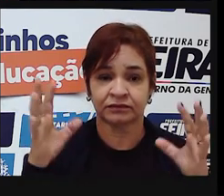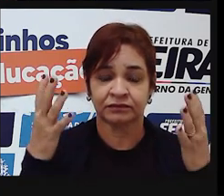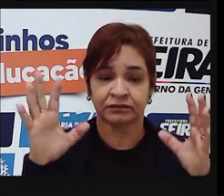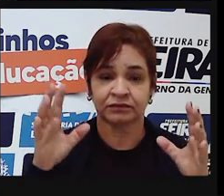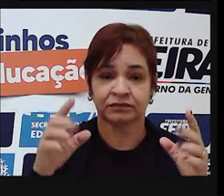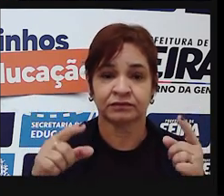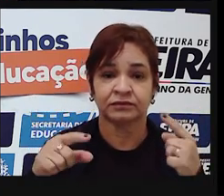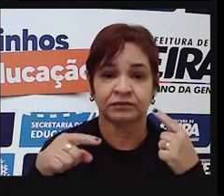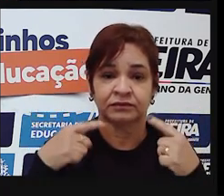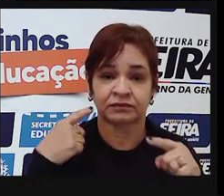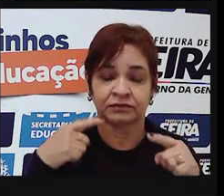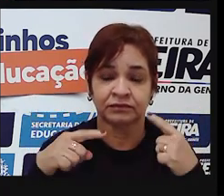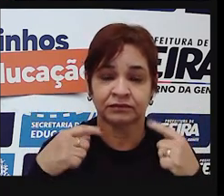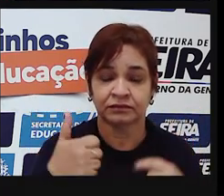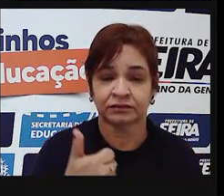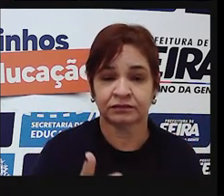em